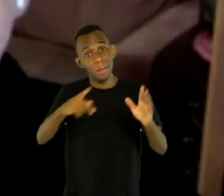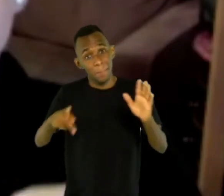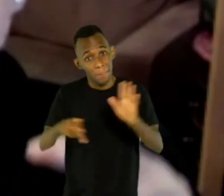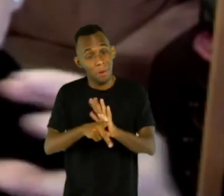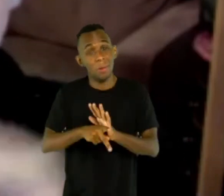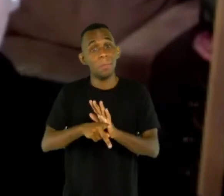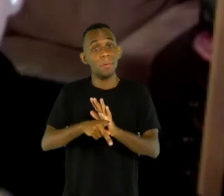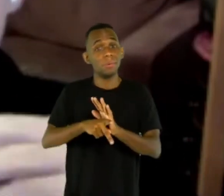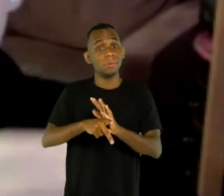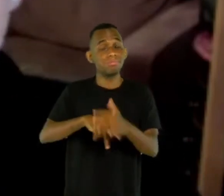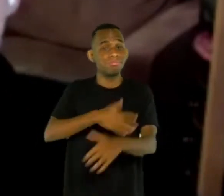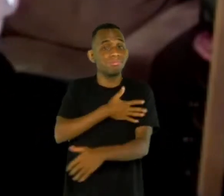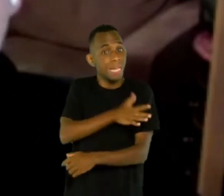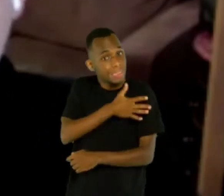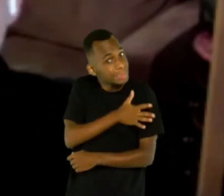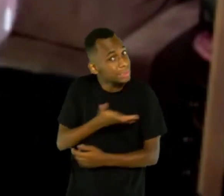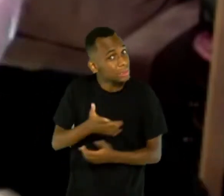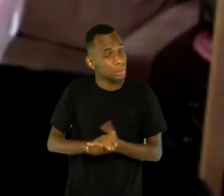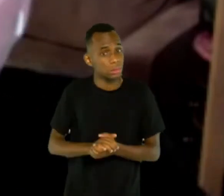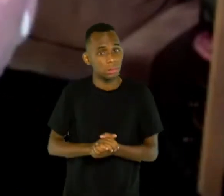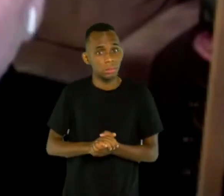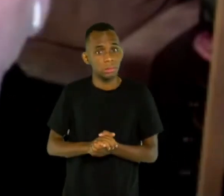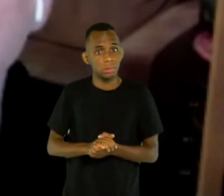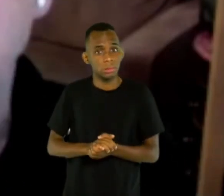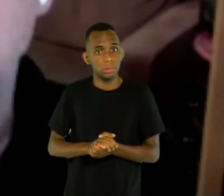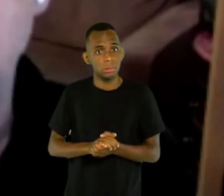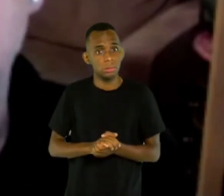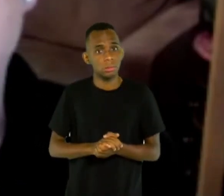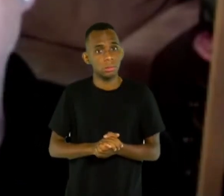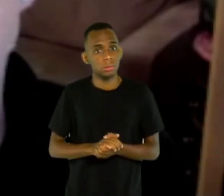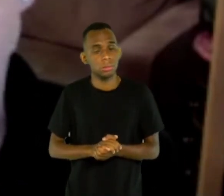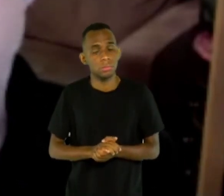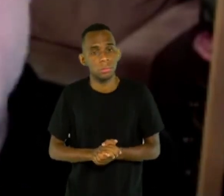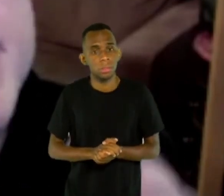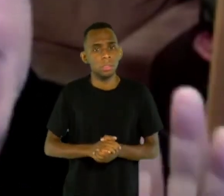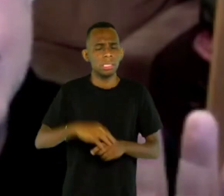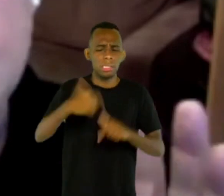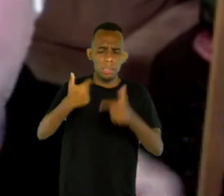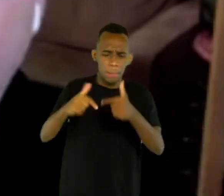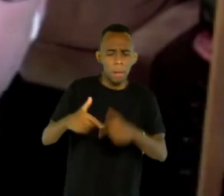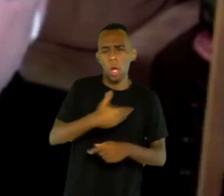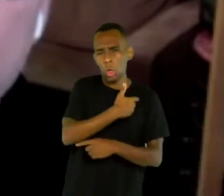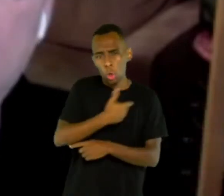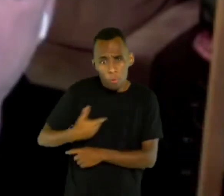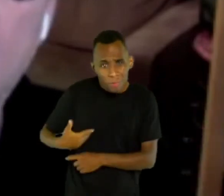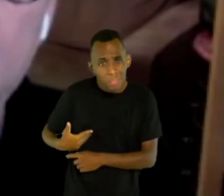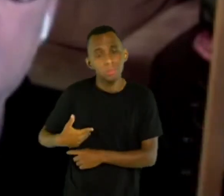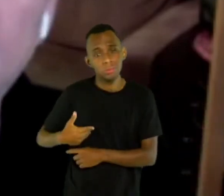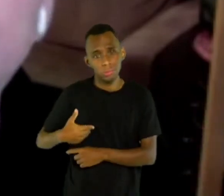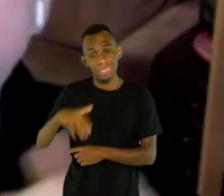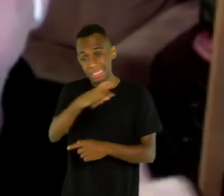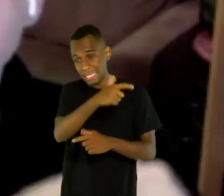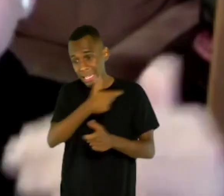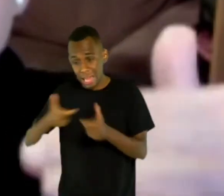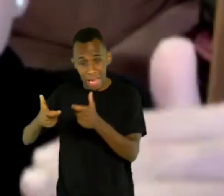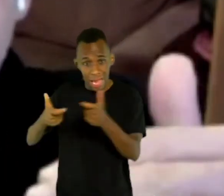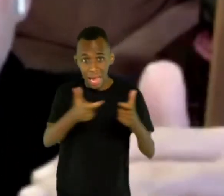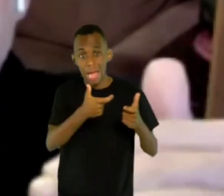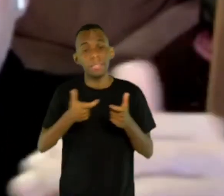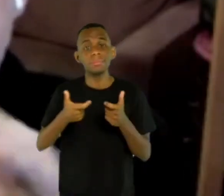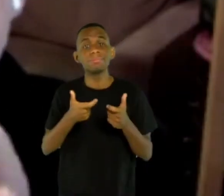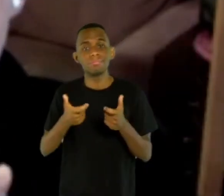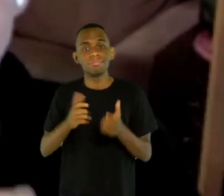muito específica, que era via concurso público, ou para o serviço público, ou para certas áreas dos militares, em